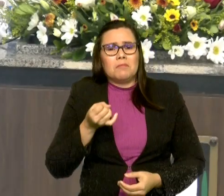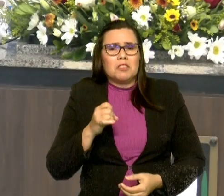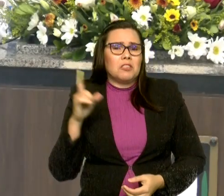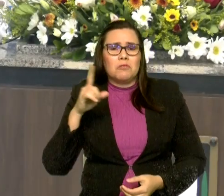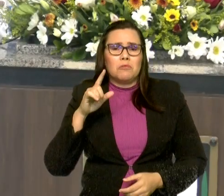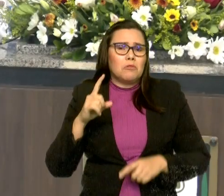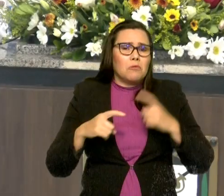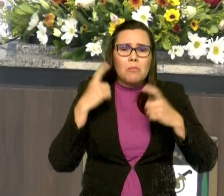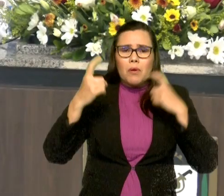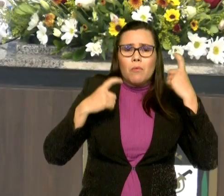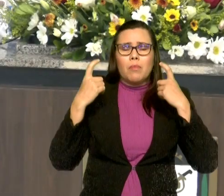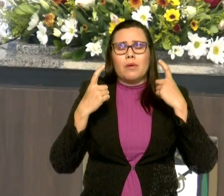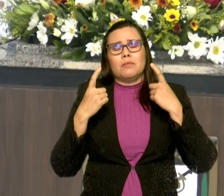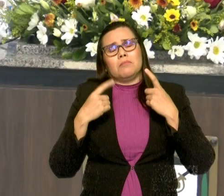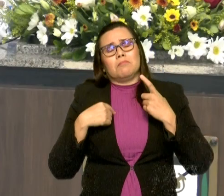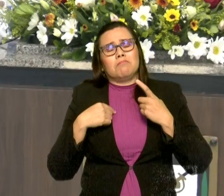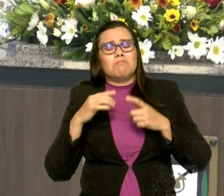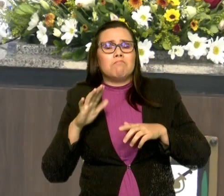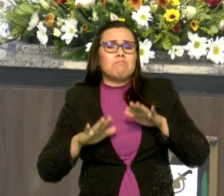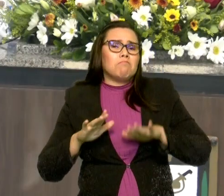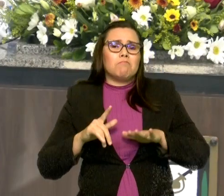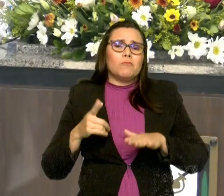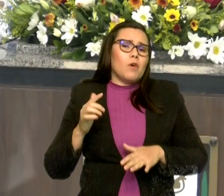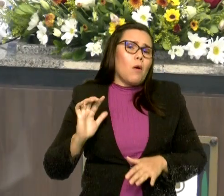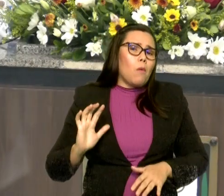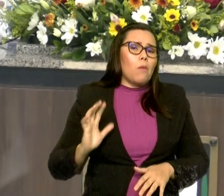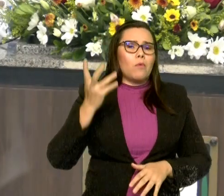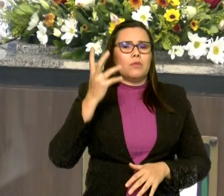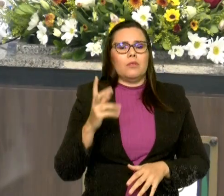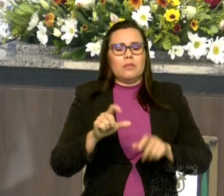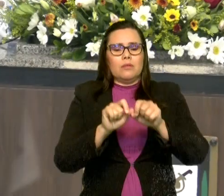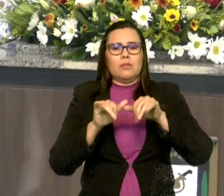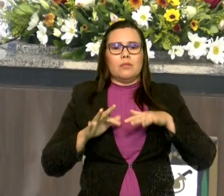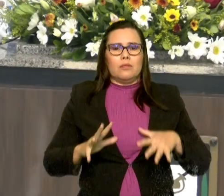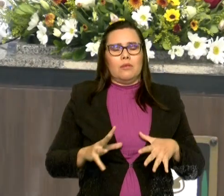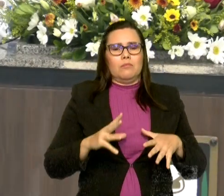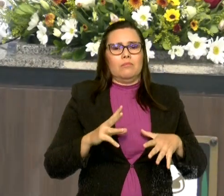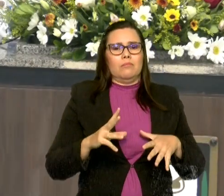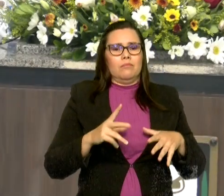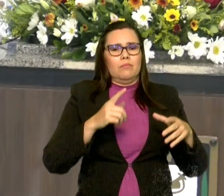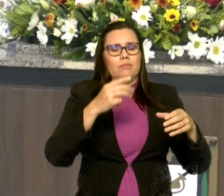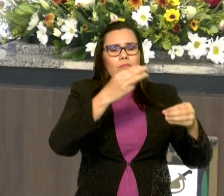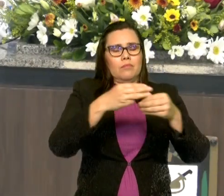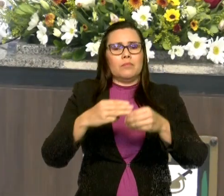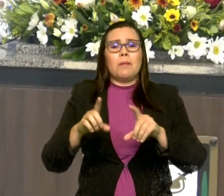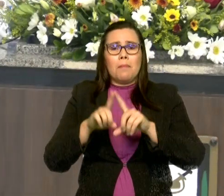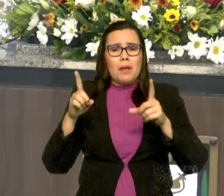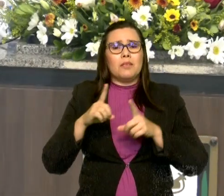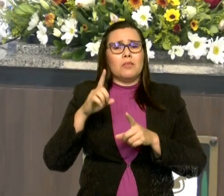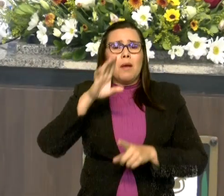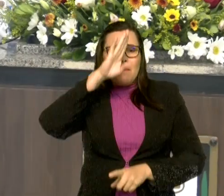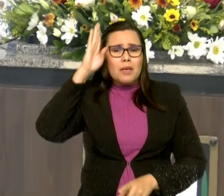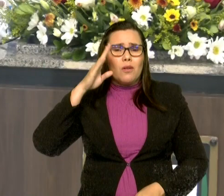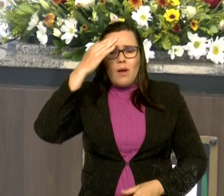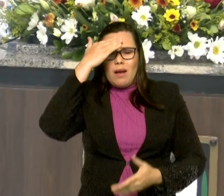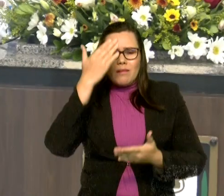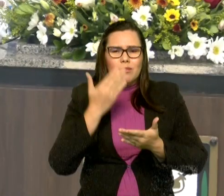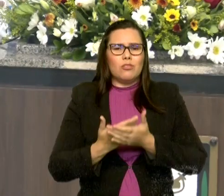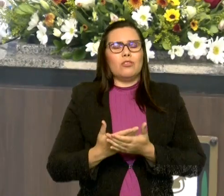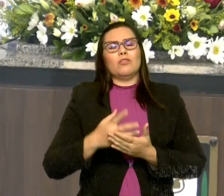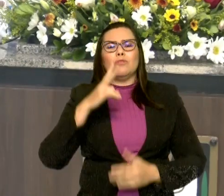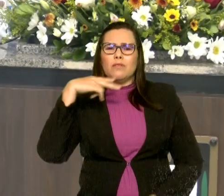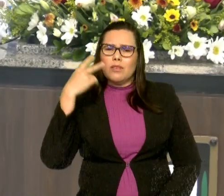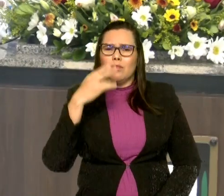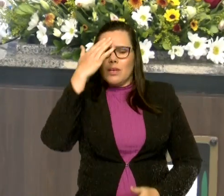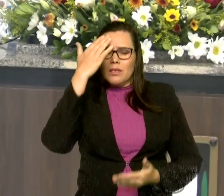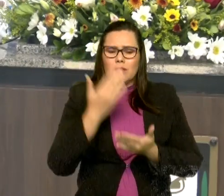Itinerante. Mas nós temos um governador municipalista que acredita nos prefeitos, que acredita nos vereadores, que acredita nos deputados estaduais,